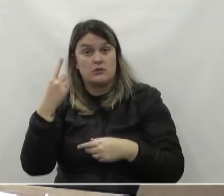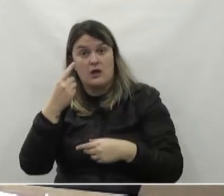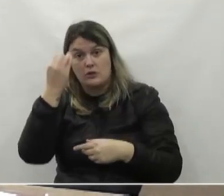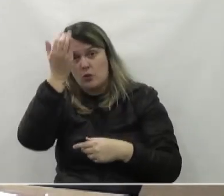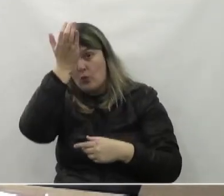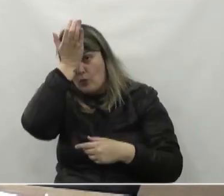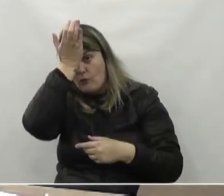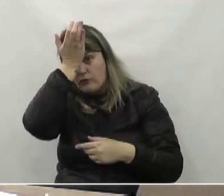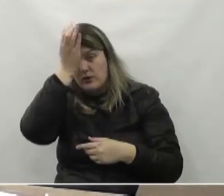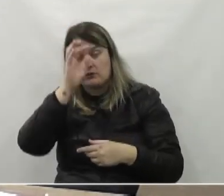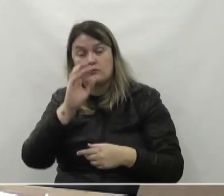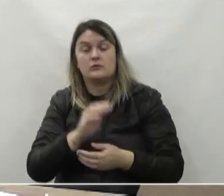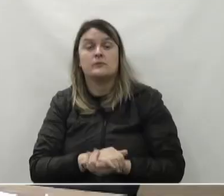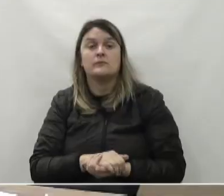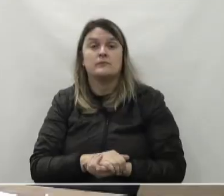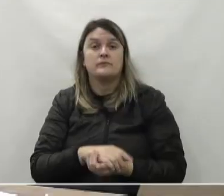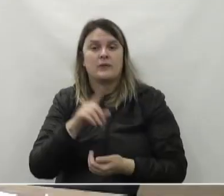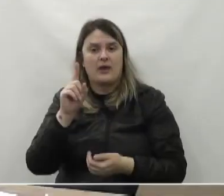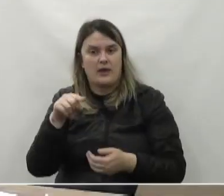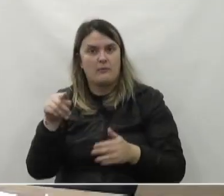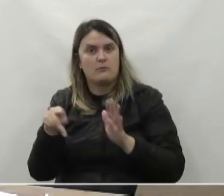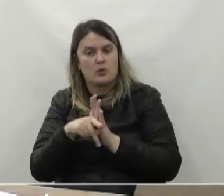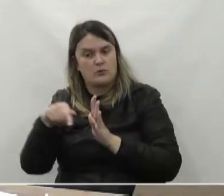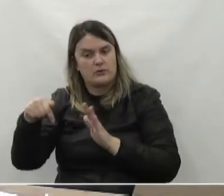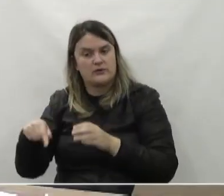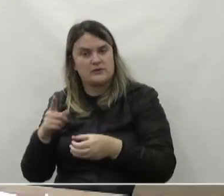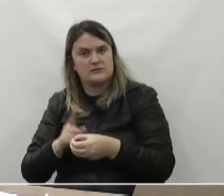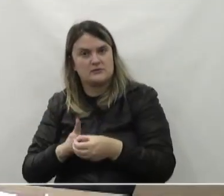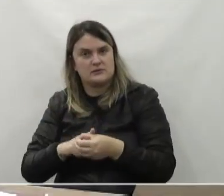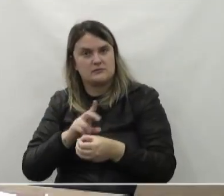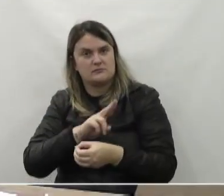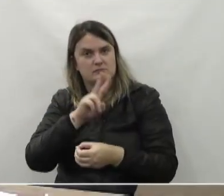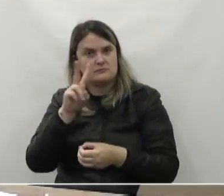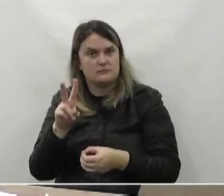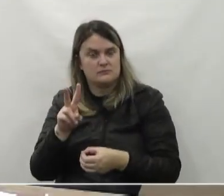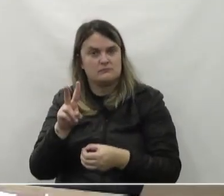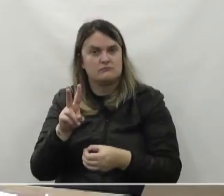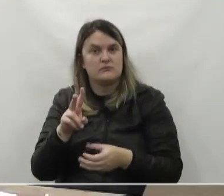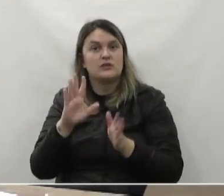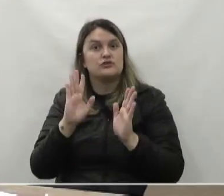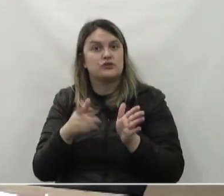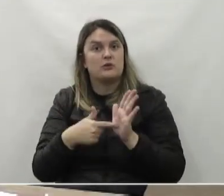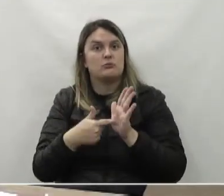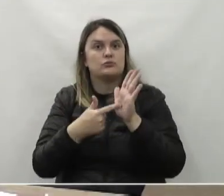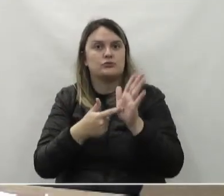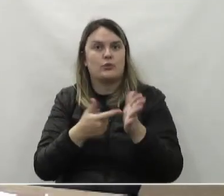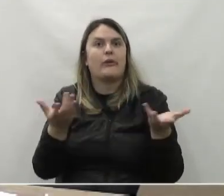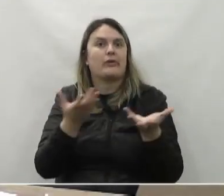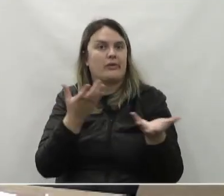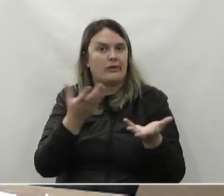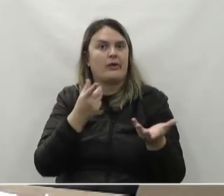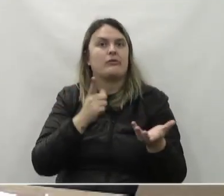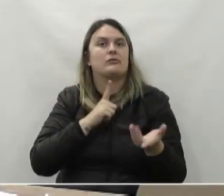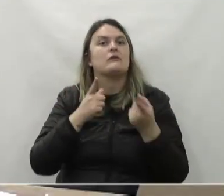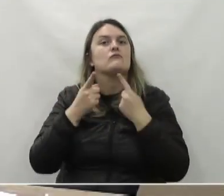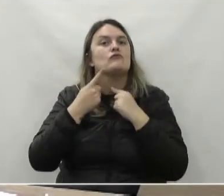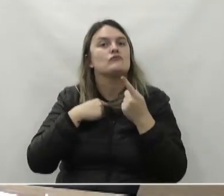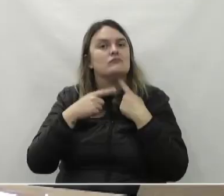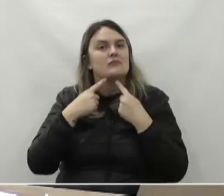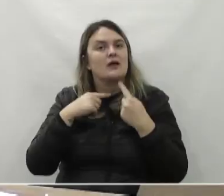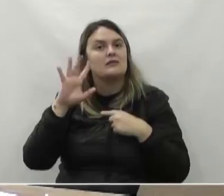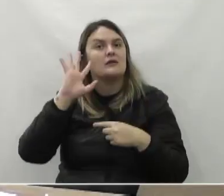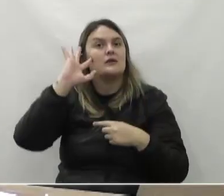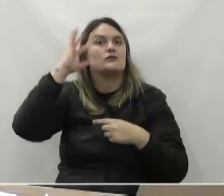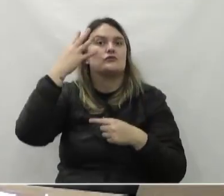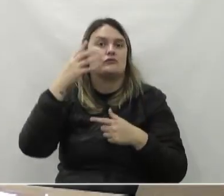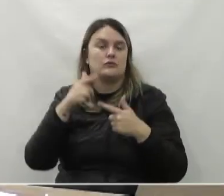do governo do Estado, que é da nossa região, o deputado Simbach, que já demonstrou bons olhos para a